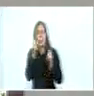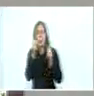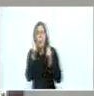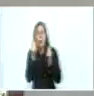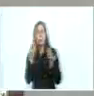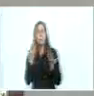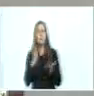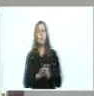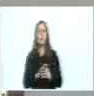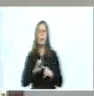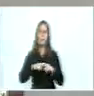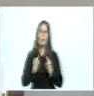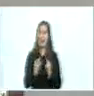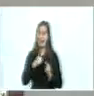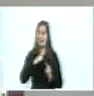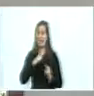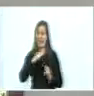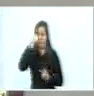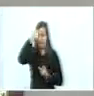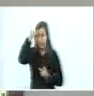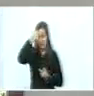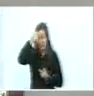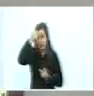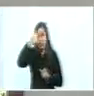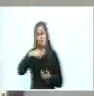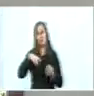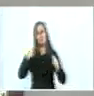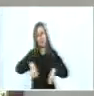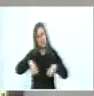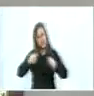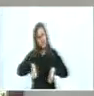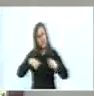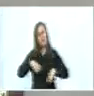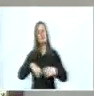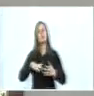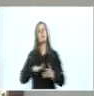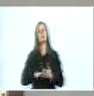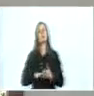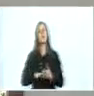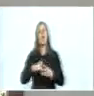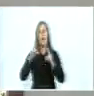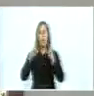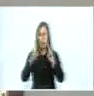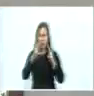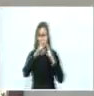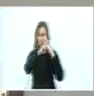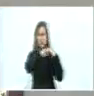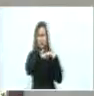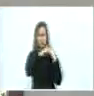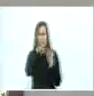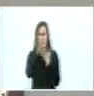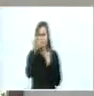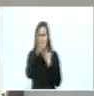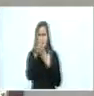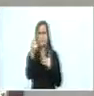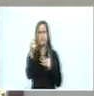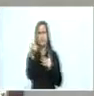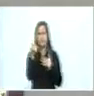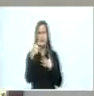não sobra coisa nenhuma, tem que ter prioridade, e, obviamente, com gestão, com responsabilidade de gasto desse dinheiro, que é o que